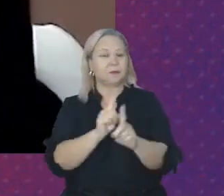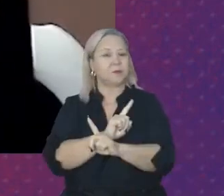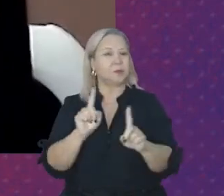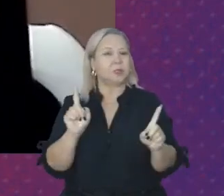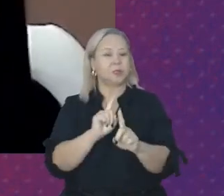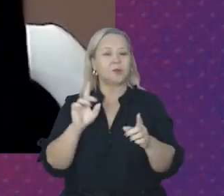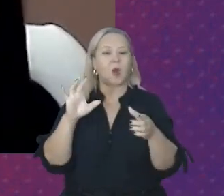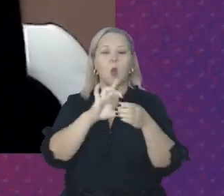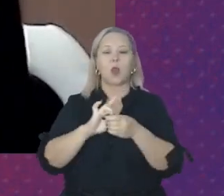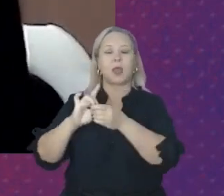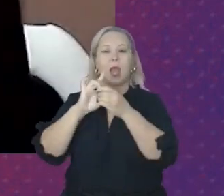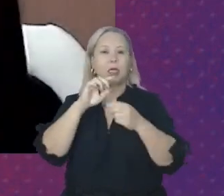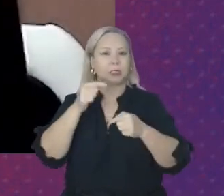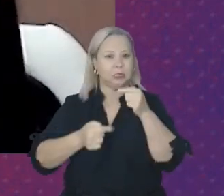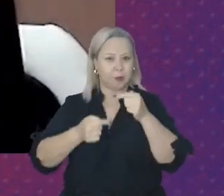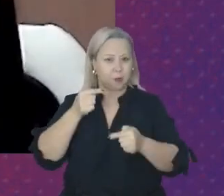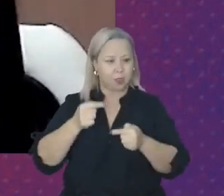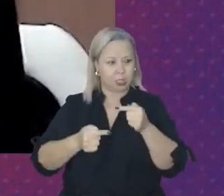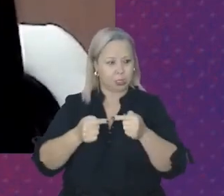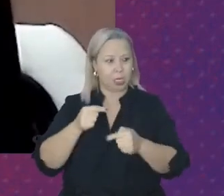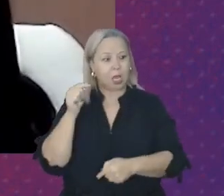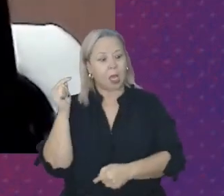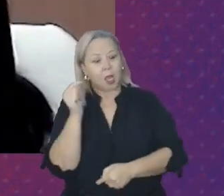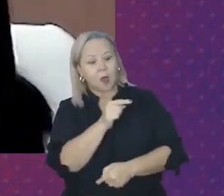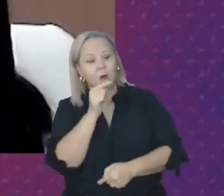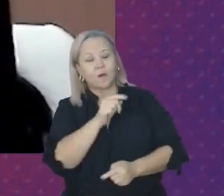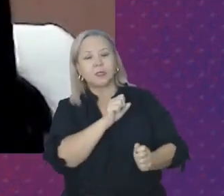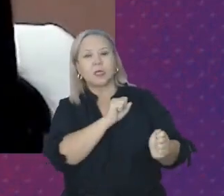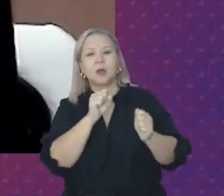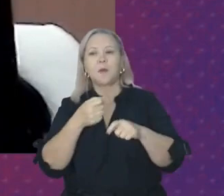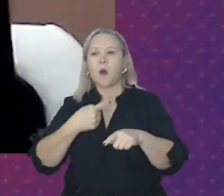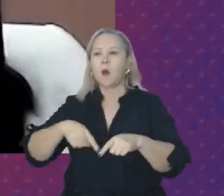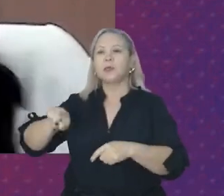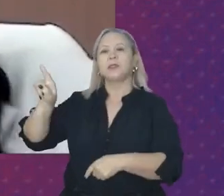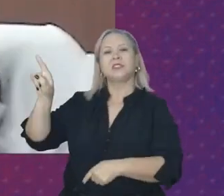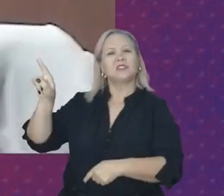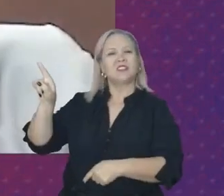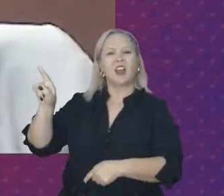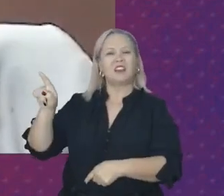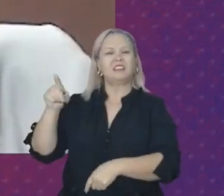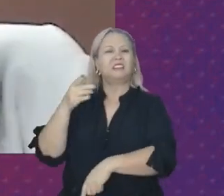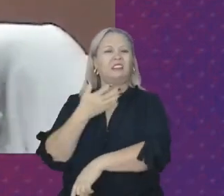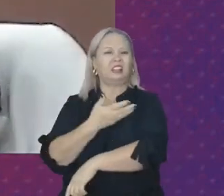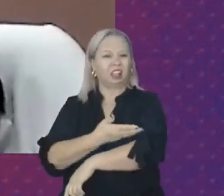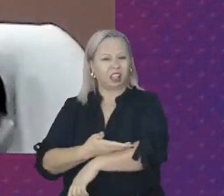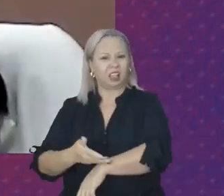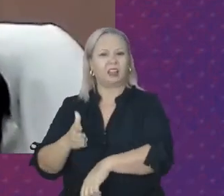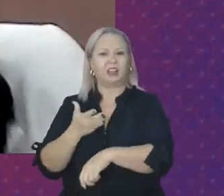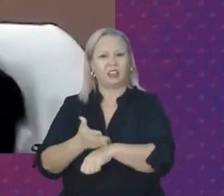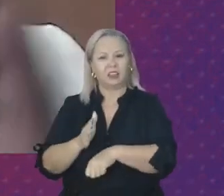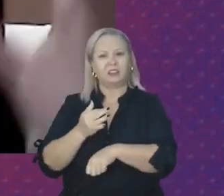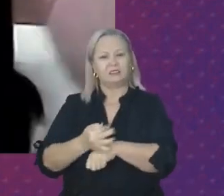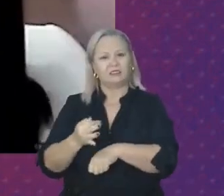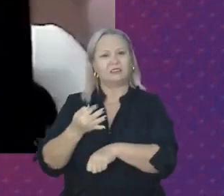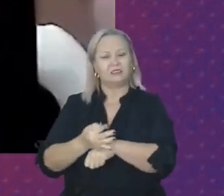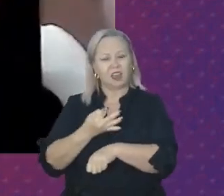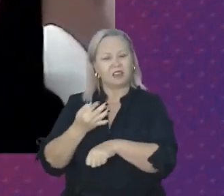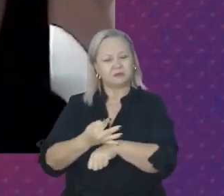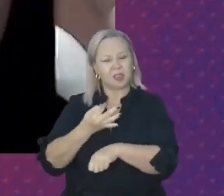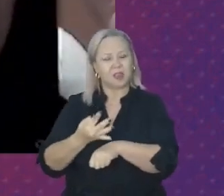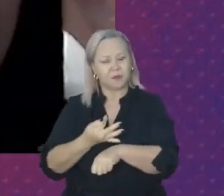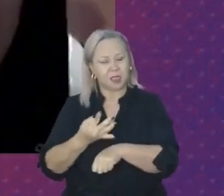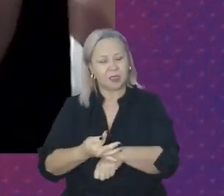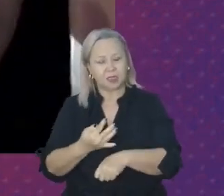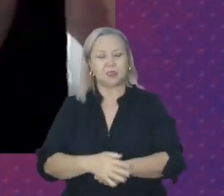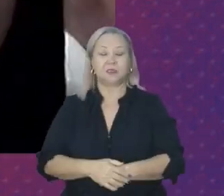necessariamente ligados à política, você pode sair da mesmice, especialmente quanto ao formato. E aí você